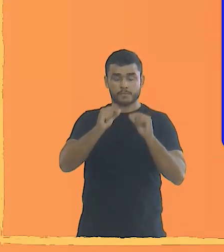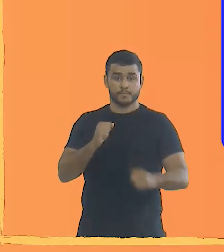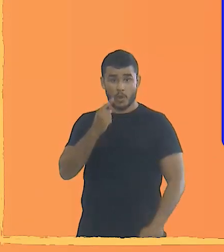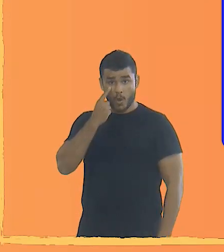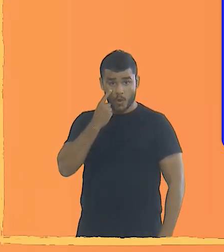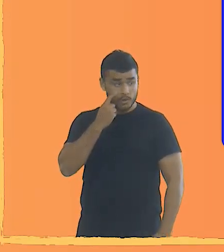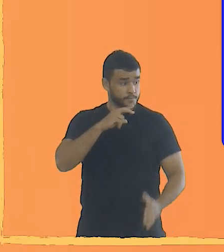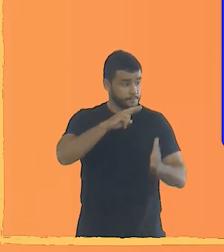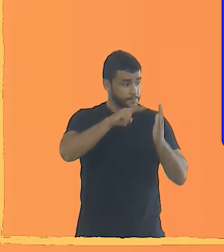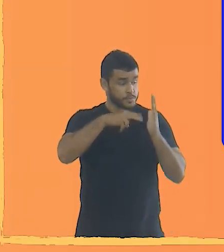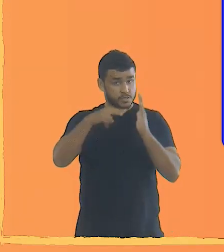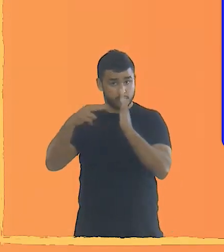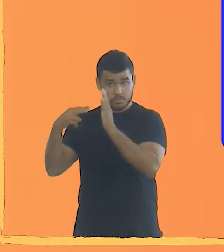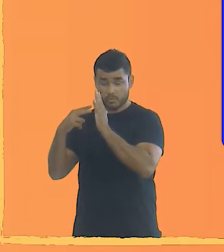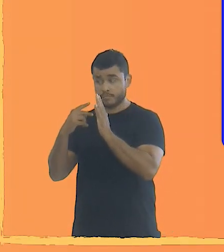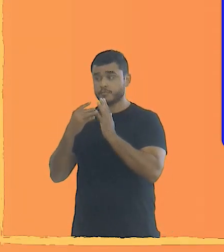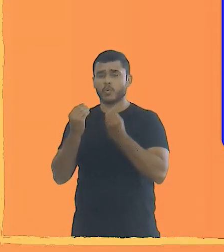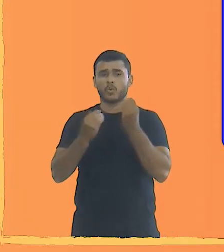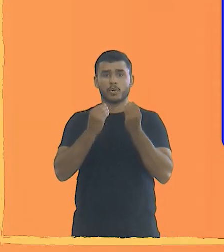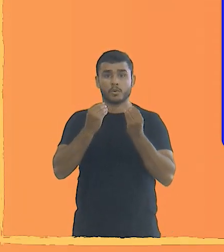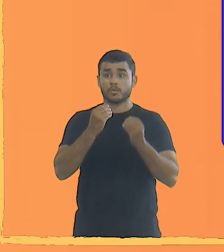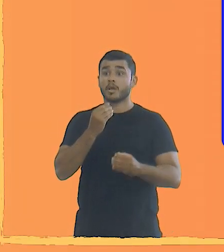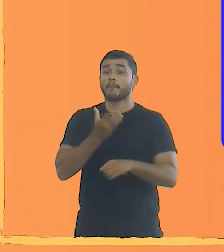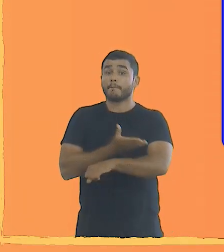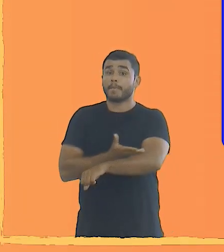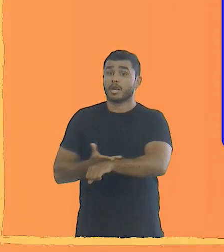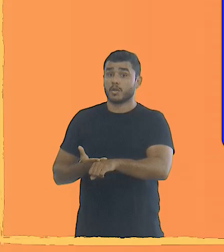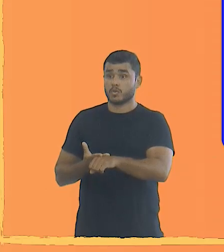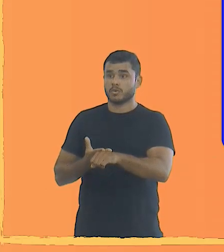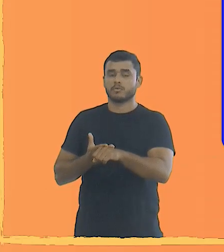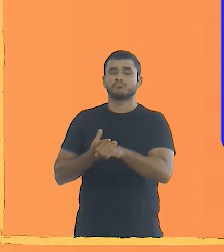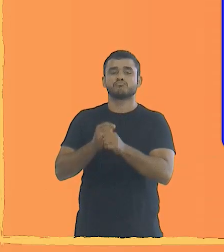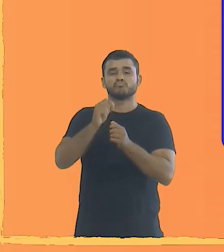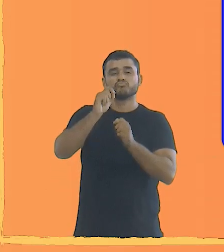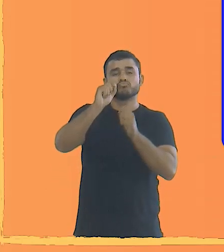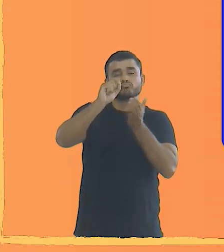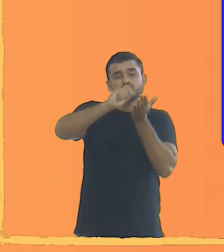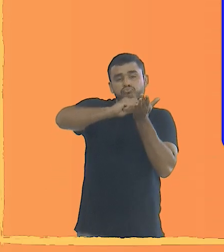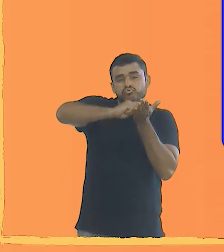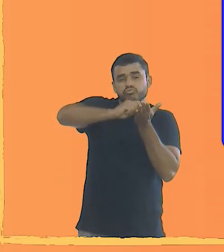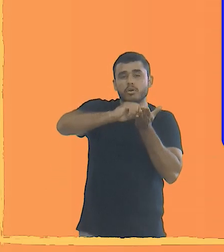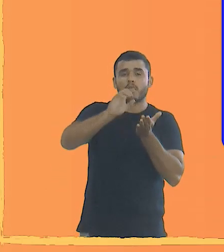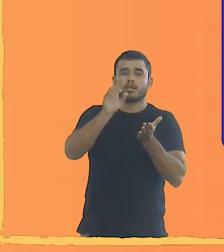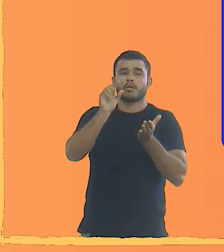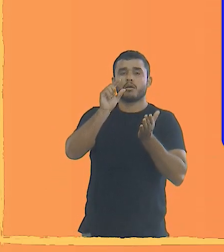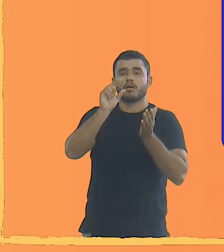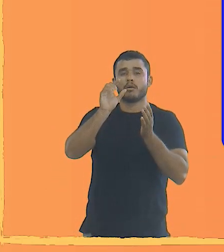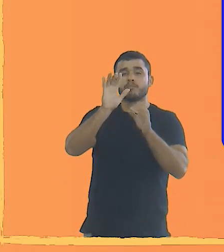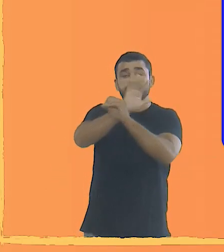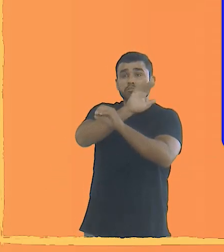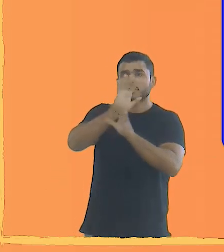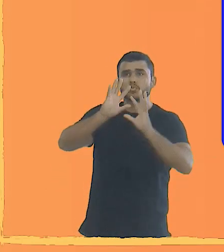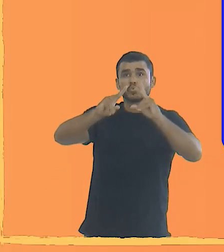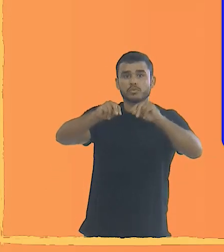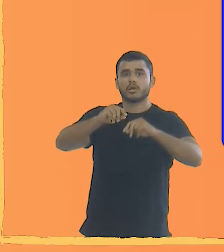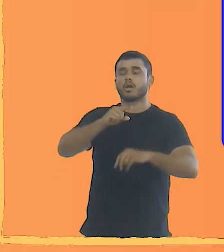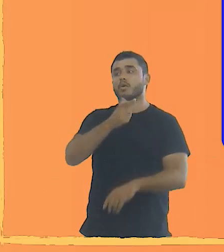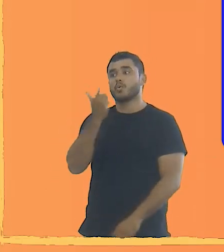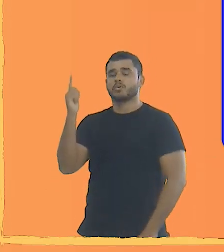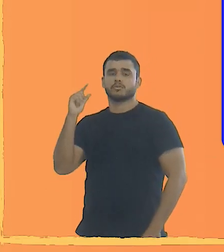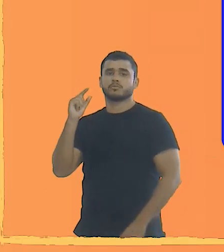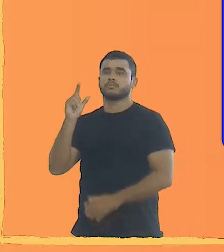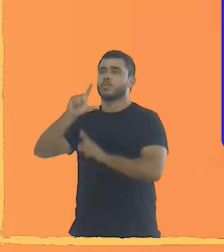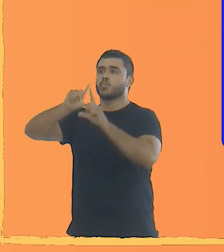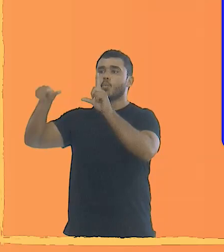branco é vazio. Os símbolos que representam preto e branco também podem estar associados aos